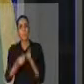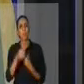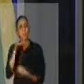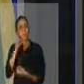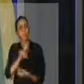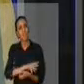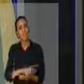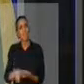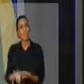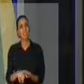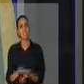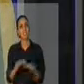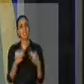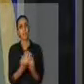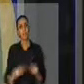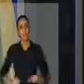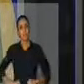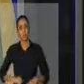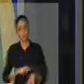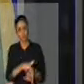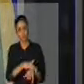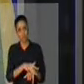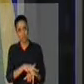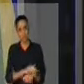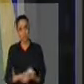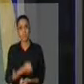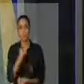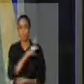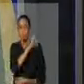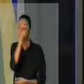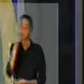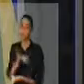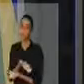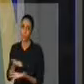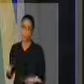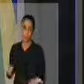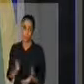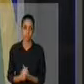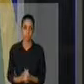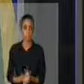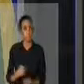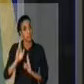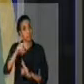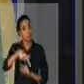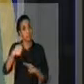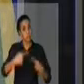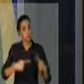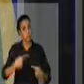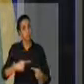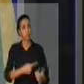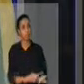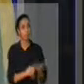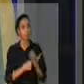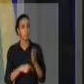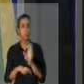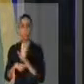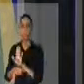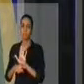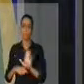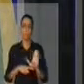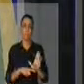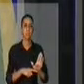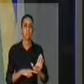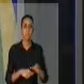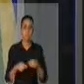afetado tantas famílias e tantas pessoas. Um bom dia a todos, que essa discussão possa nos ajudar a enfrentar esse